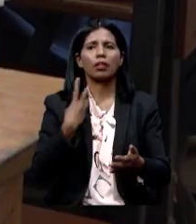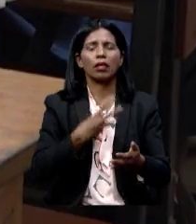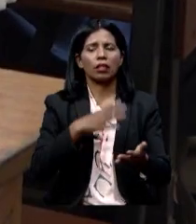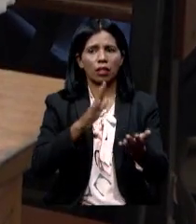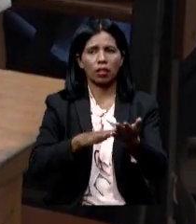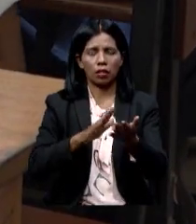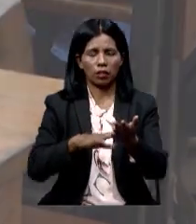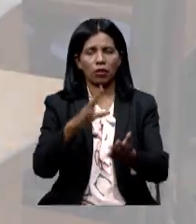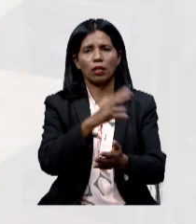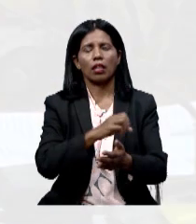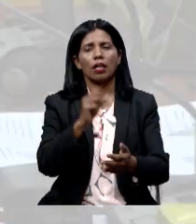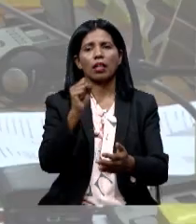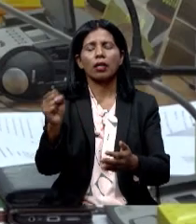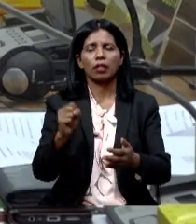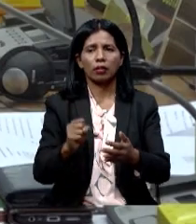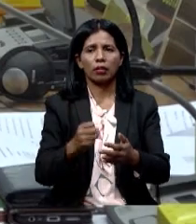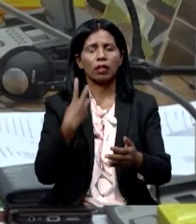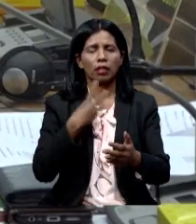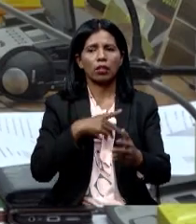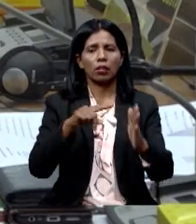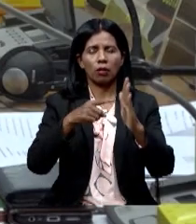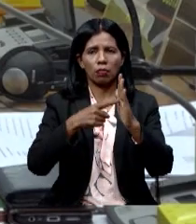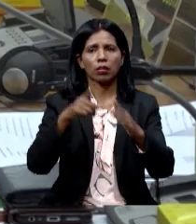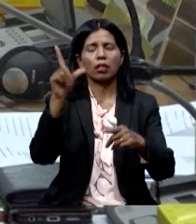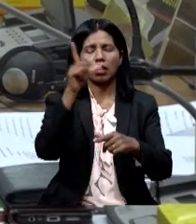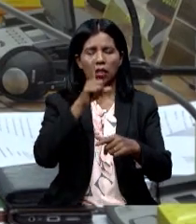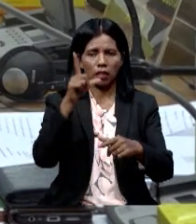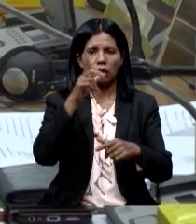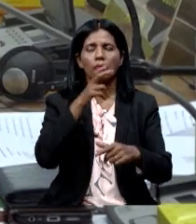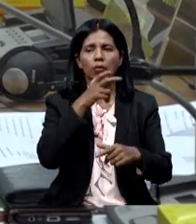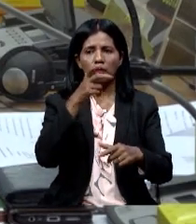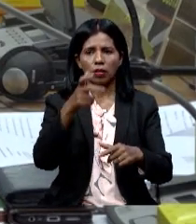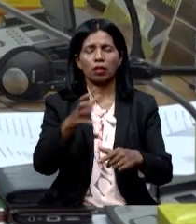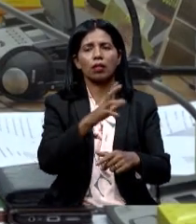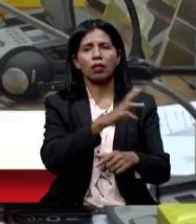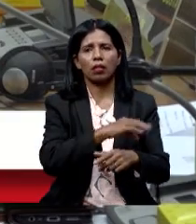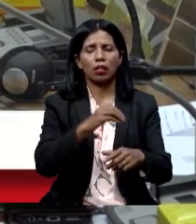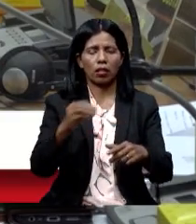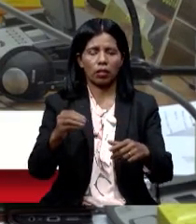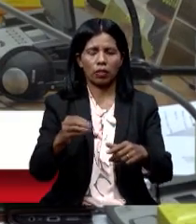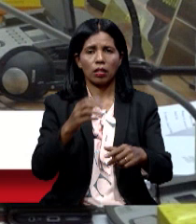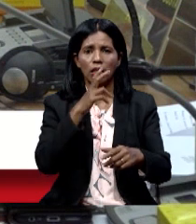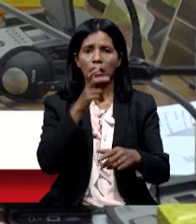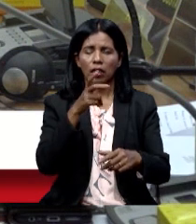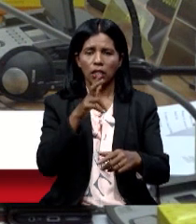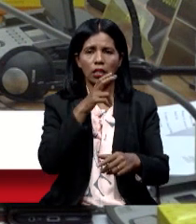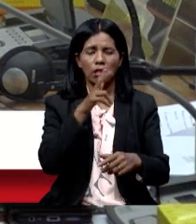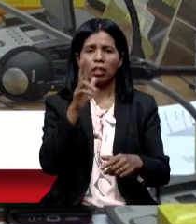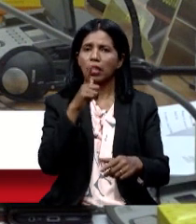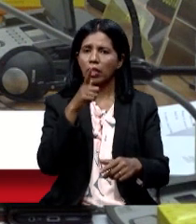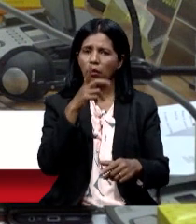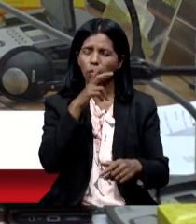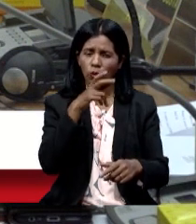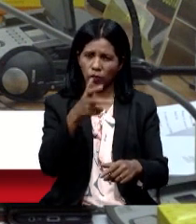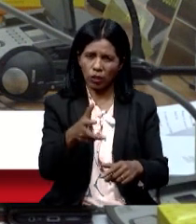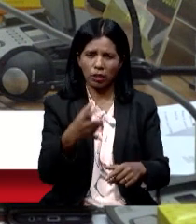escolas primárias, belecare que começa a língua portuguesa, língua de ensino terá que ser a língua portuguesa.